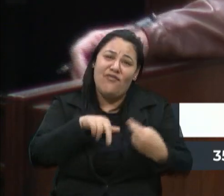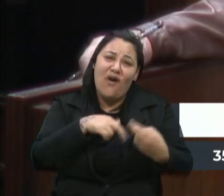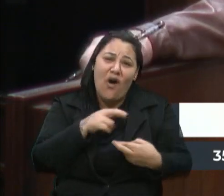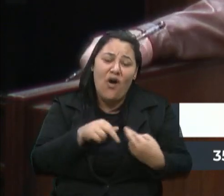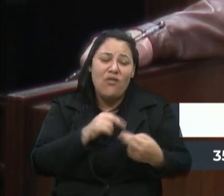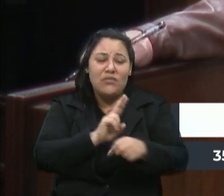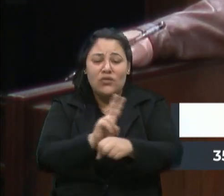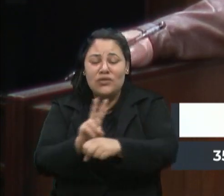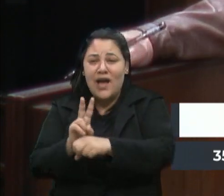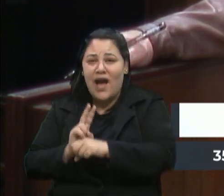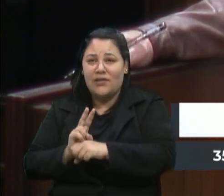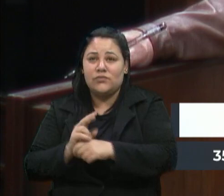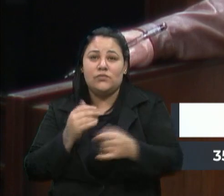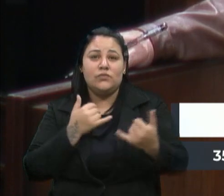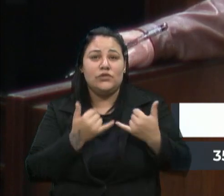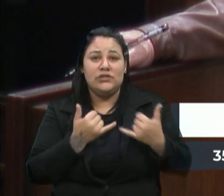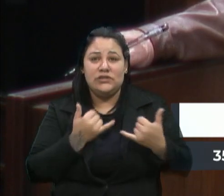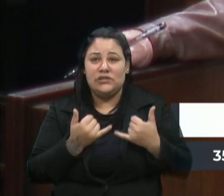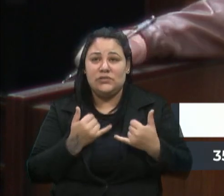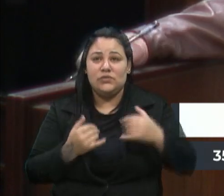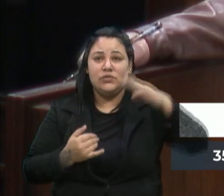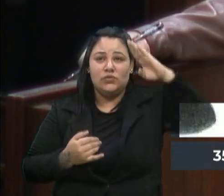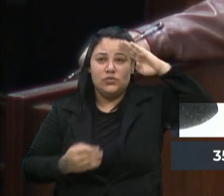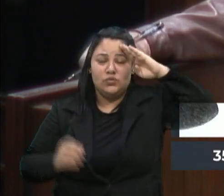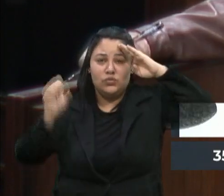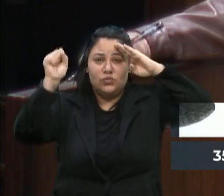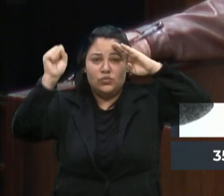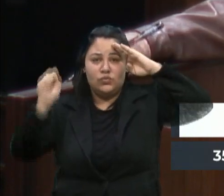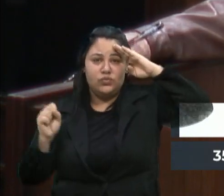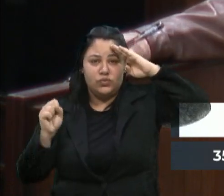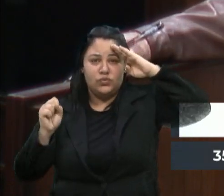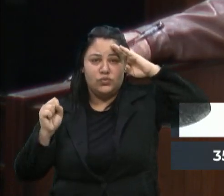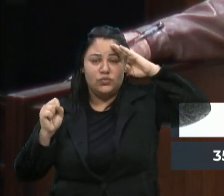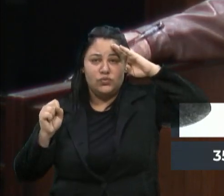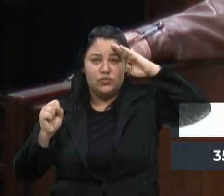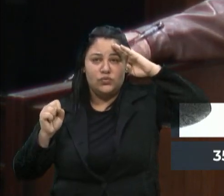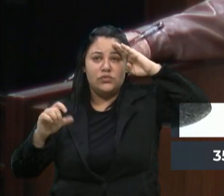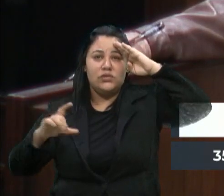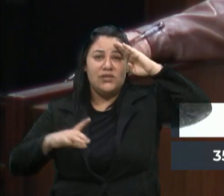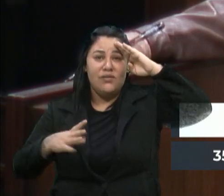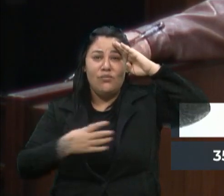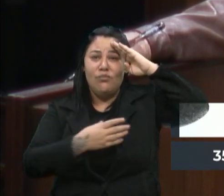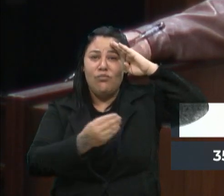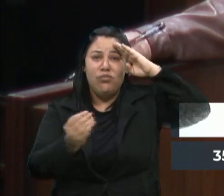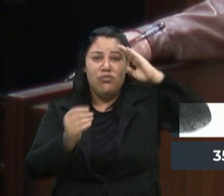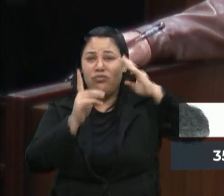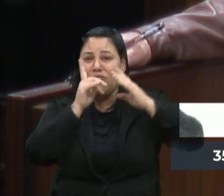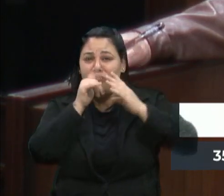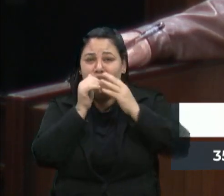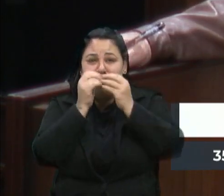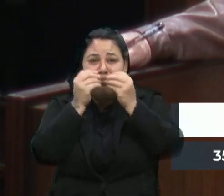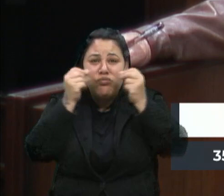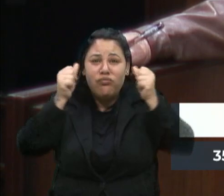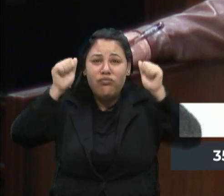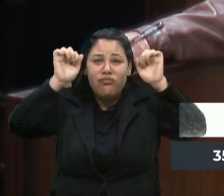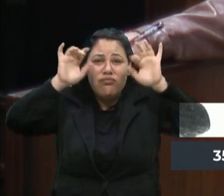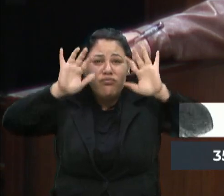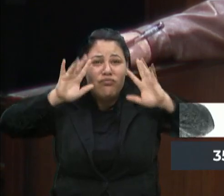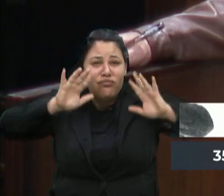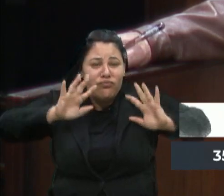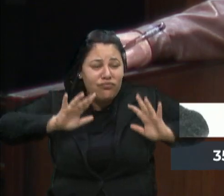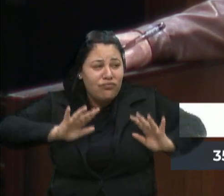O Monumento Nacional do Imigrante possui muitas infiltrações na sua estrutura,